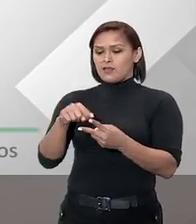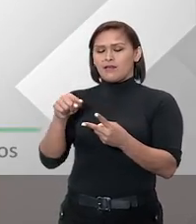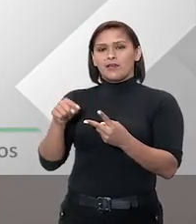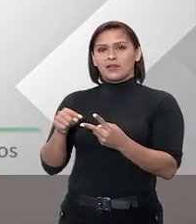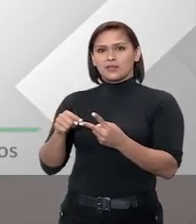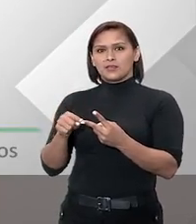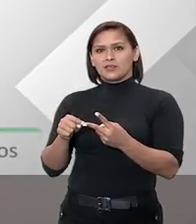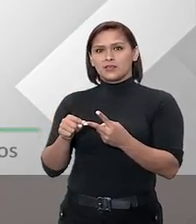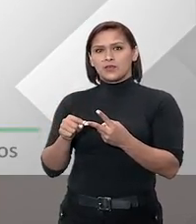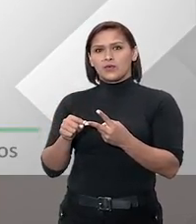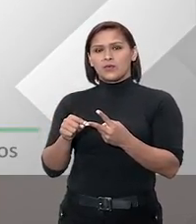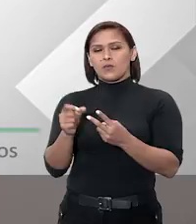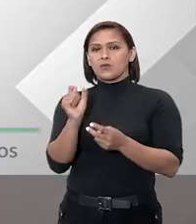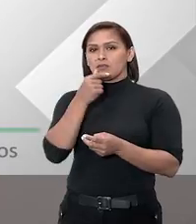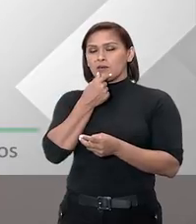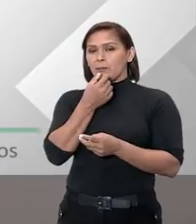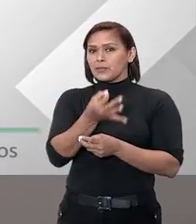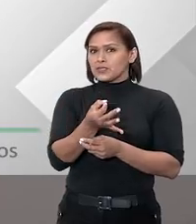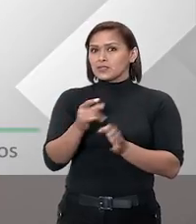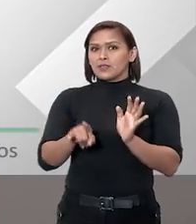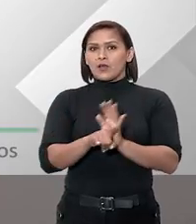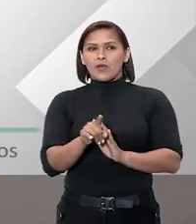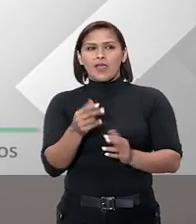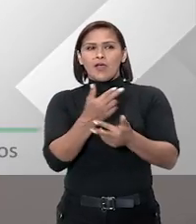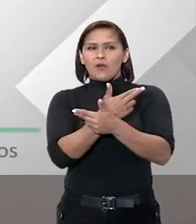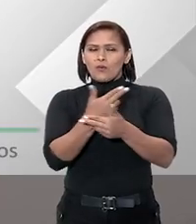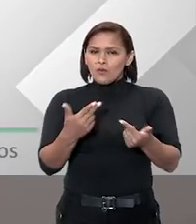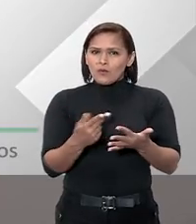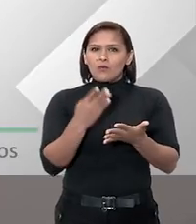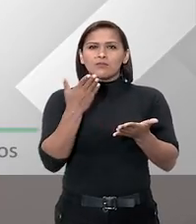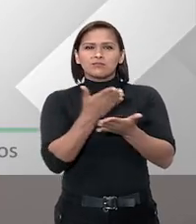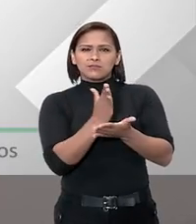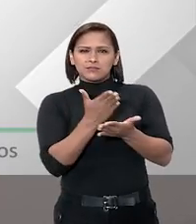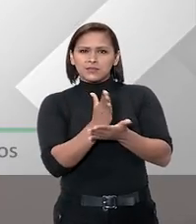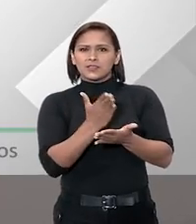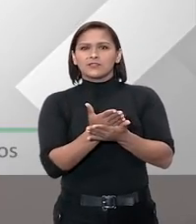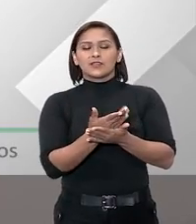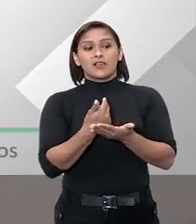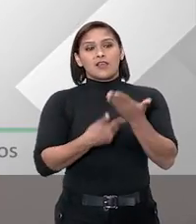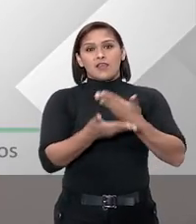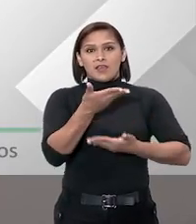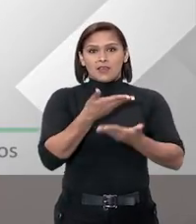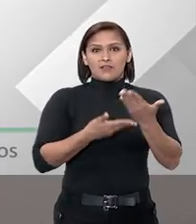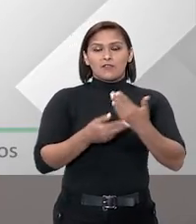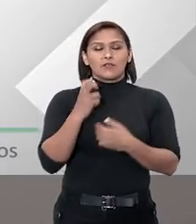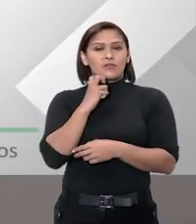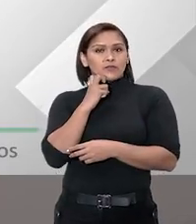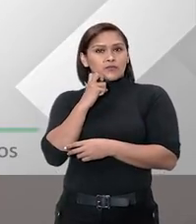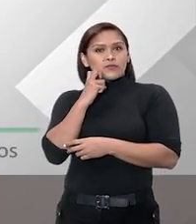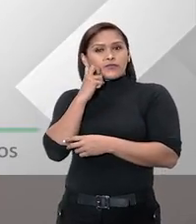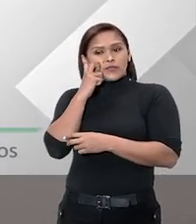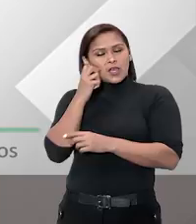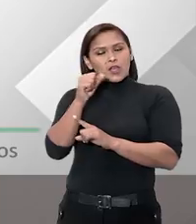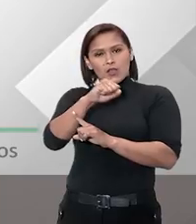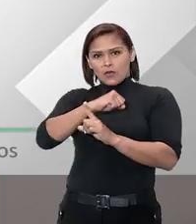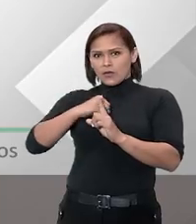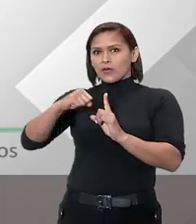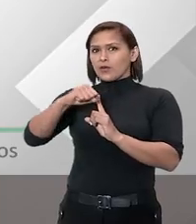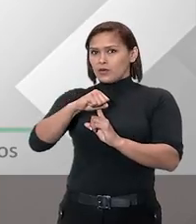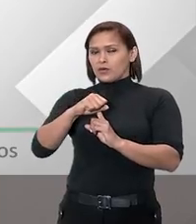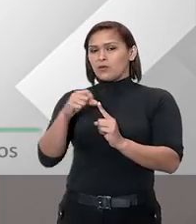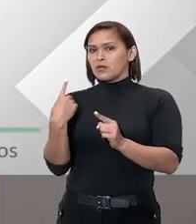segunda alternativa, eu entendo que muitas vezes está envolvido vergonha perante a